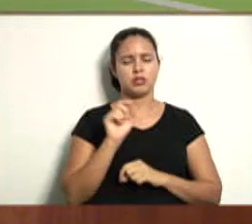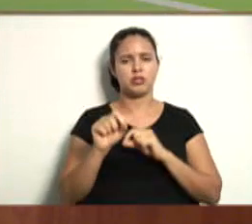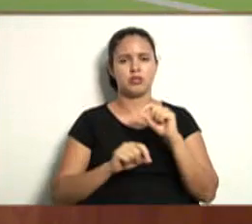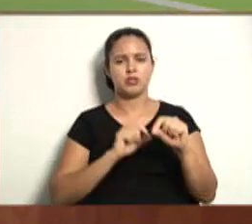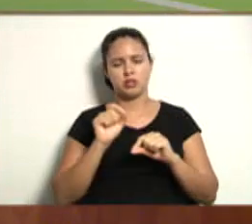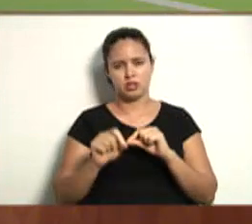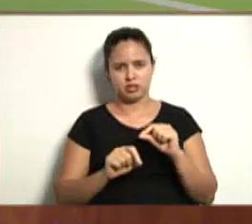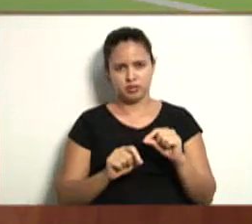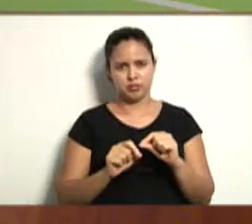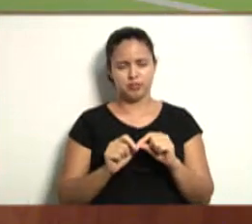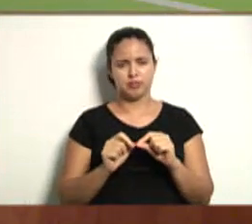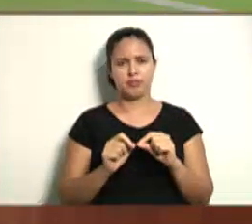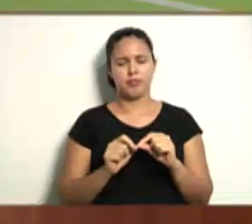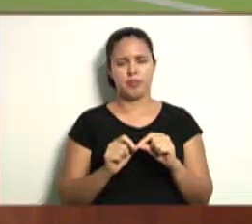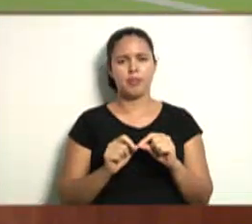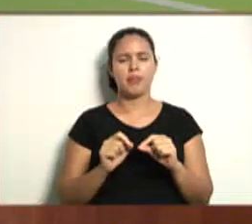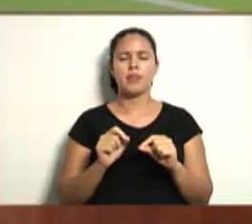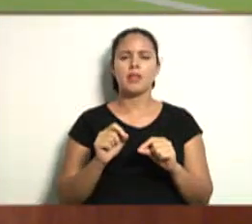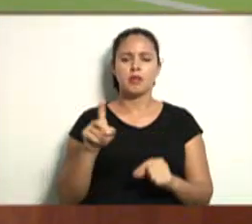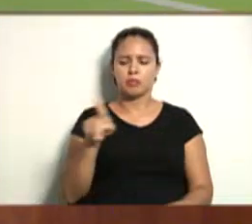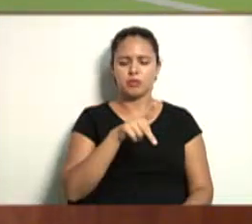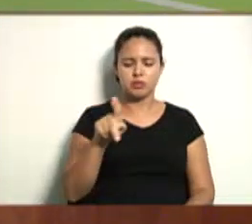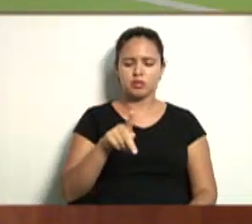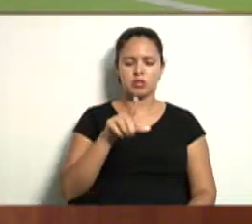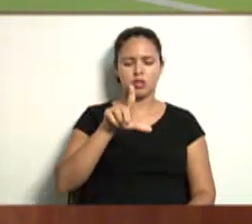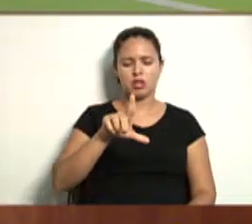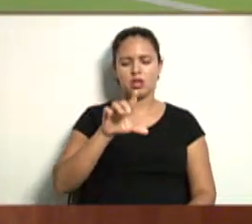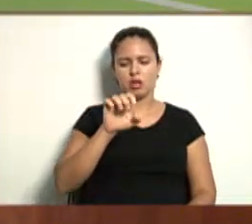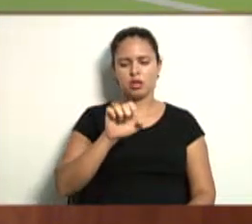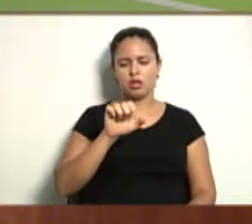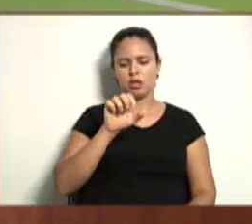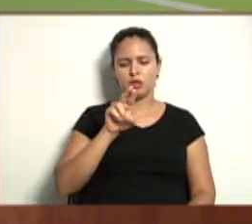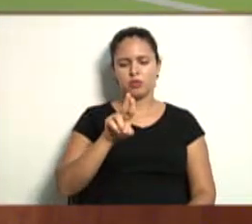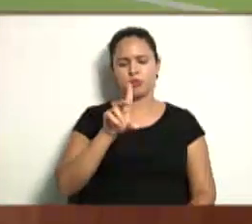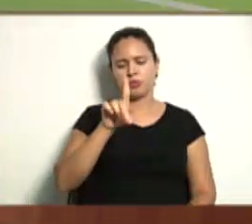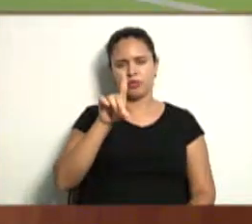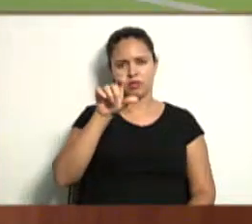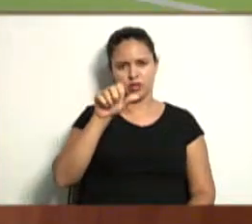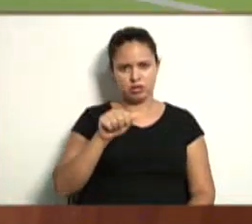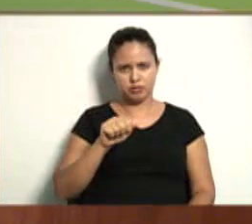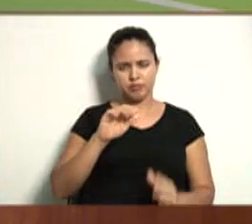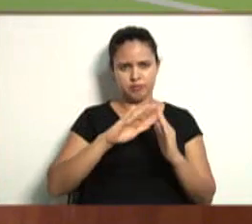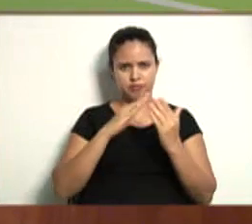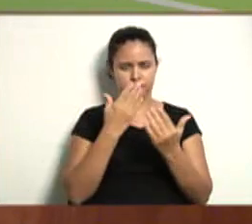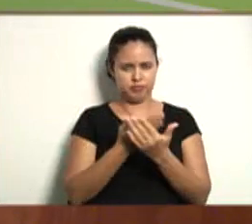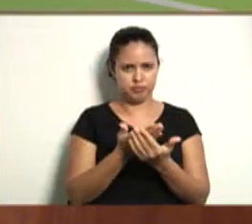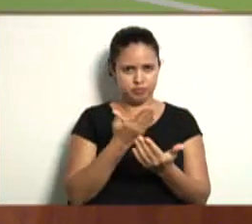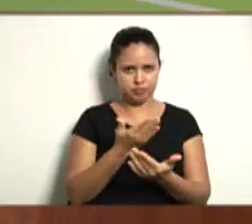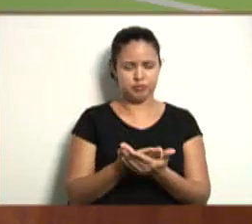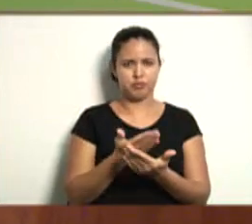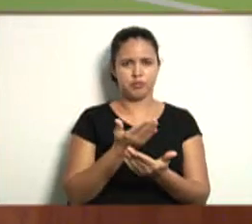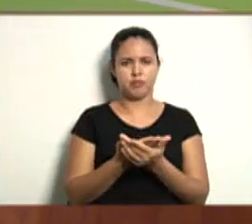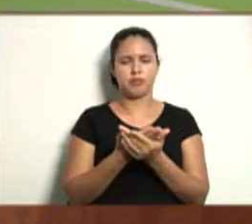uma resposta postada pela professora Leuda, lá da escola